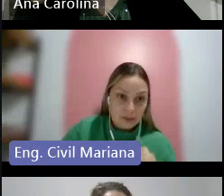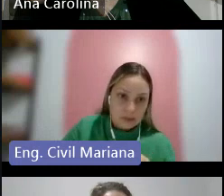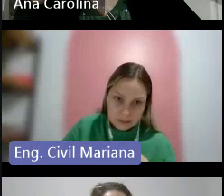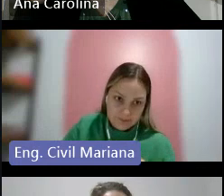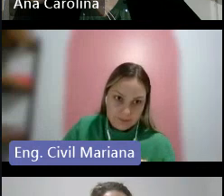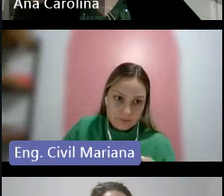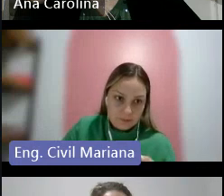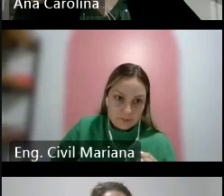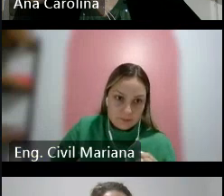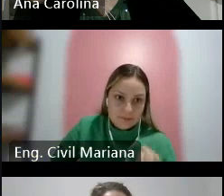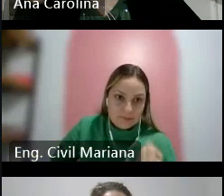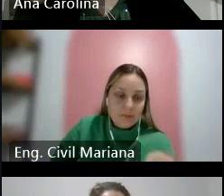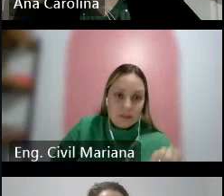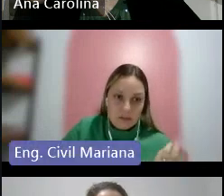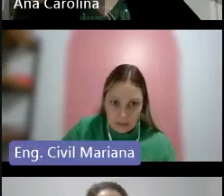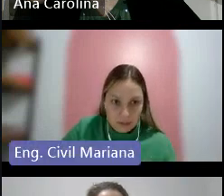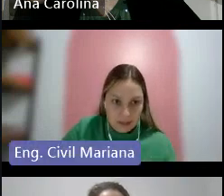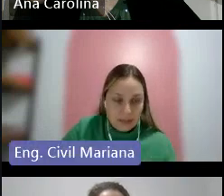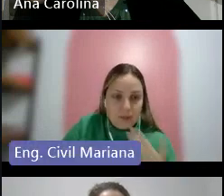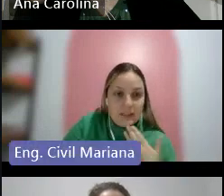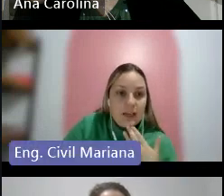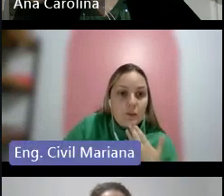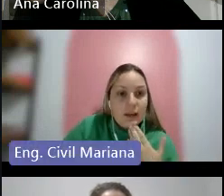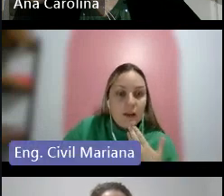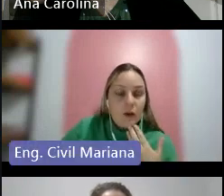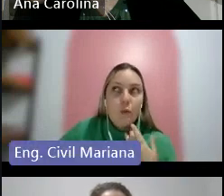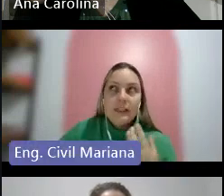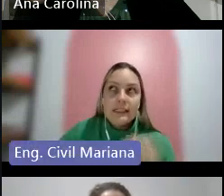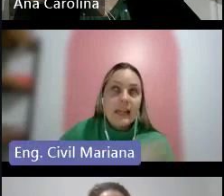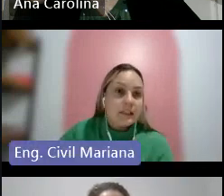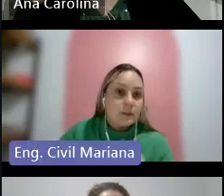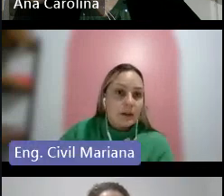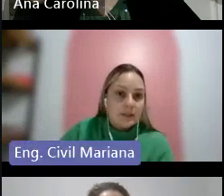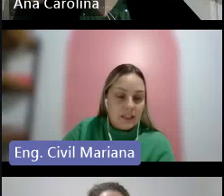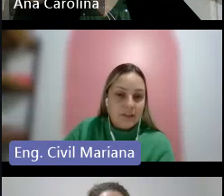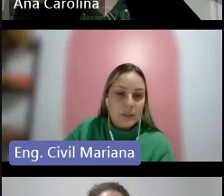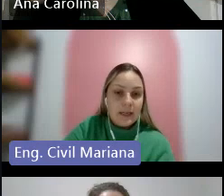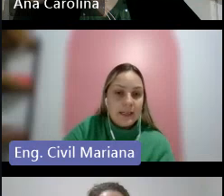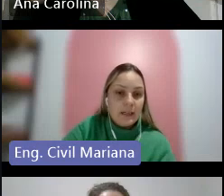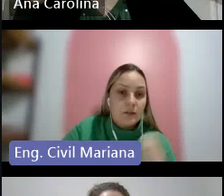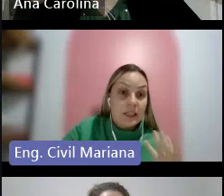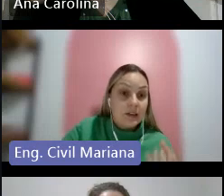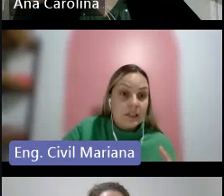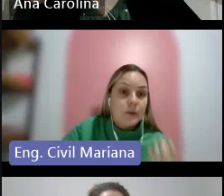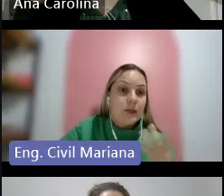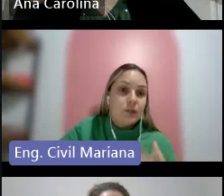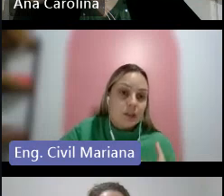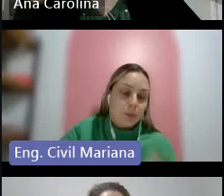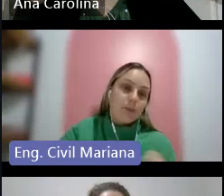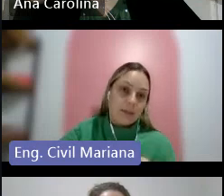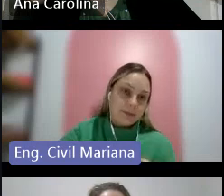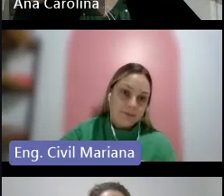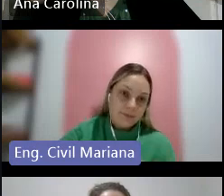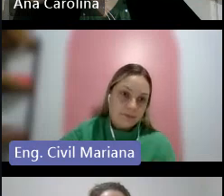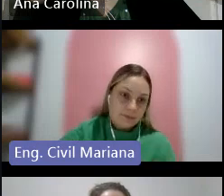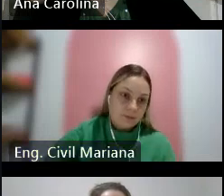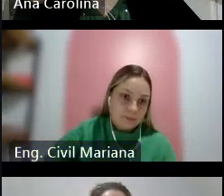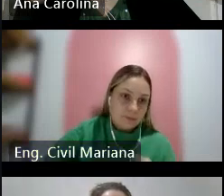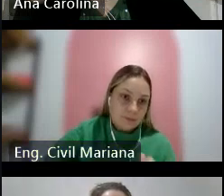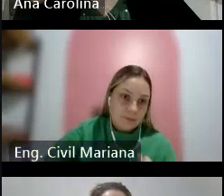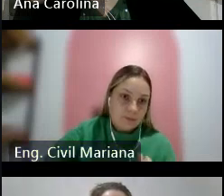se movimentando ou não. Então, eu entendo que seja uma das ideias plausíveis para que eles consigam identificar onde está o